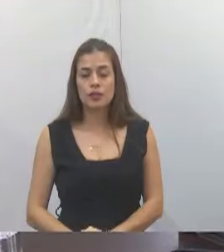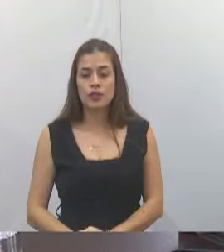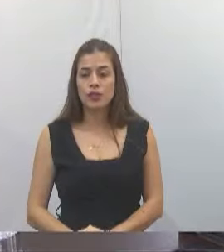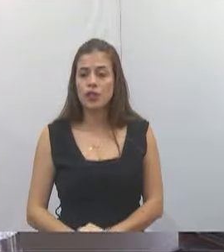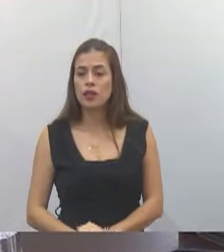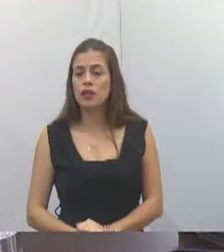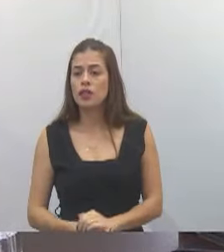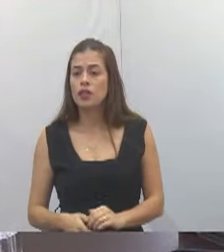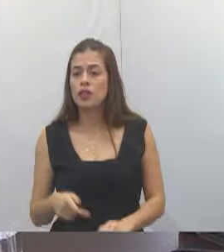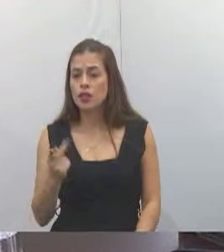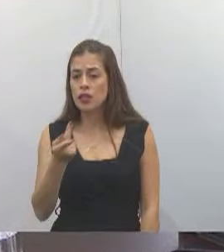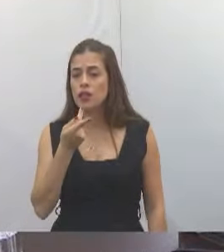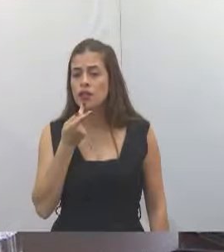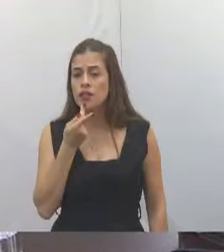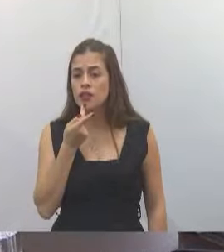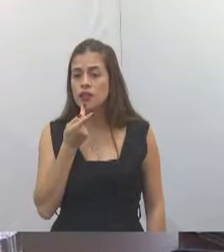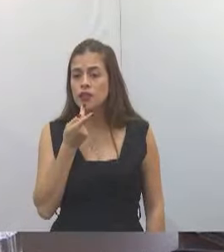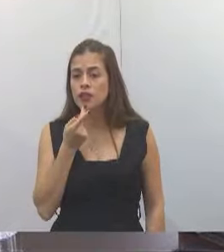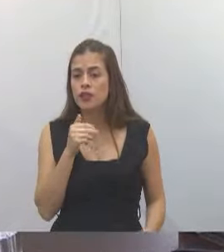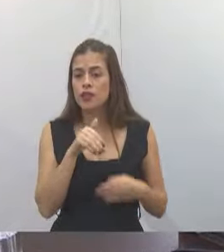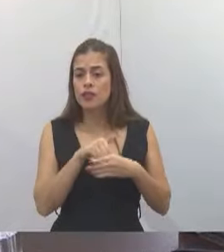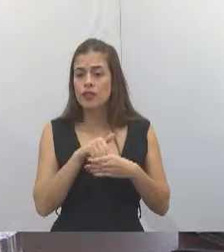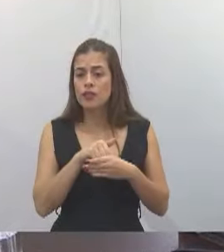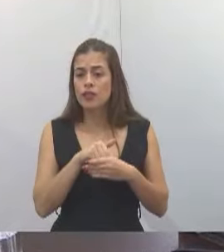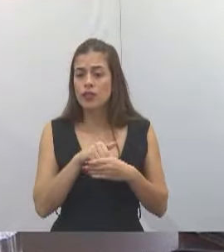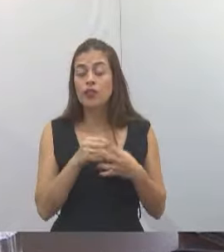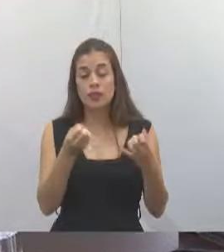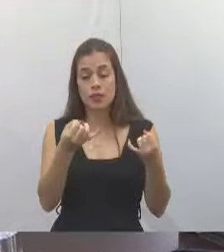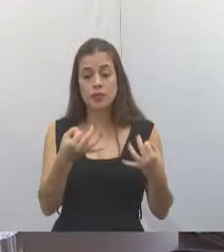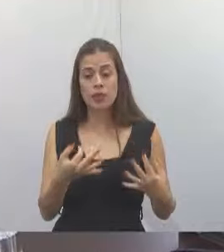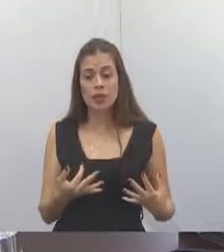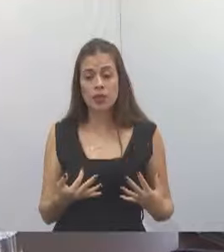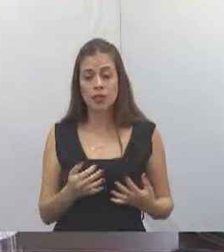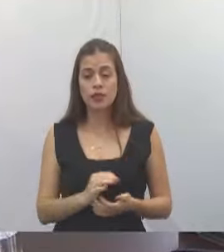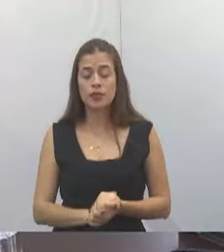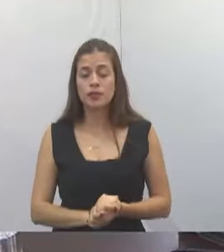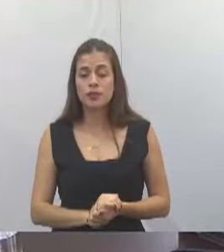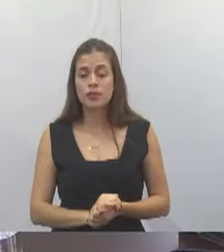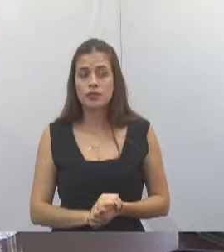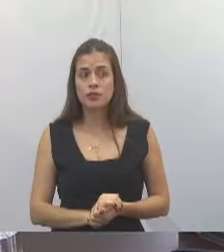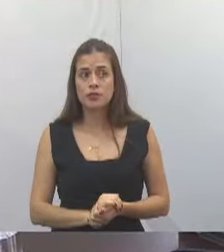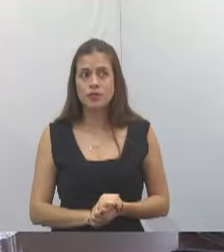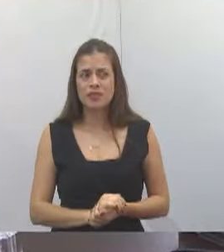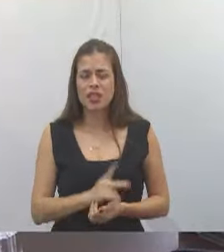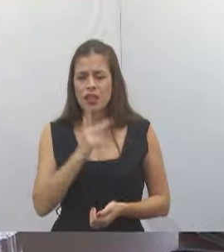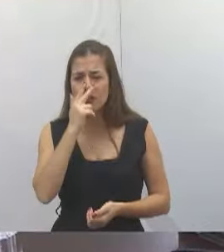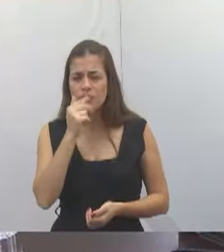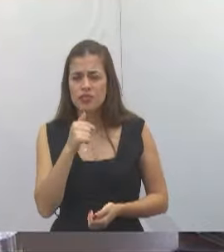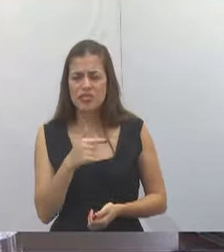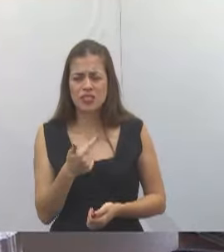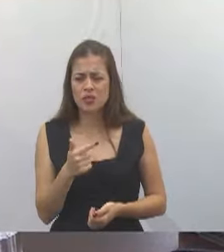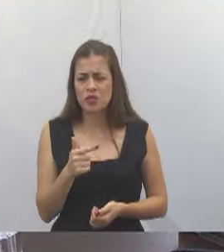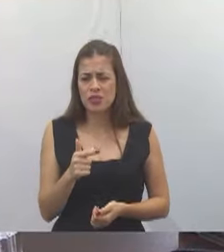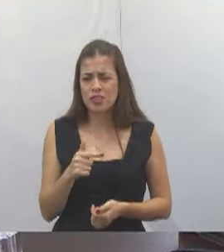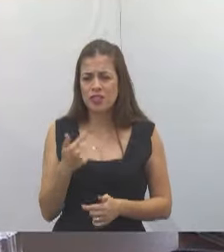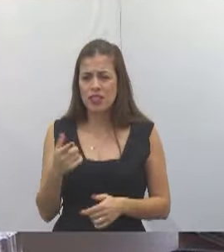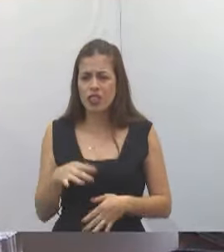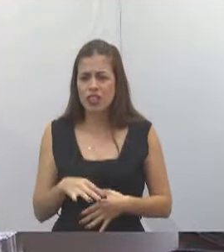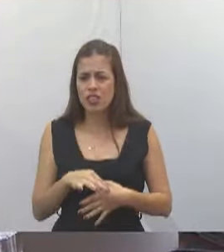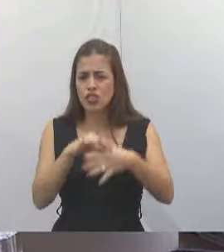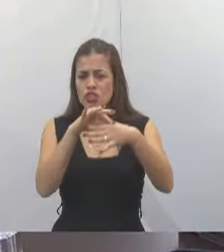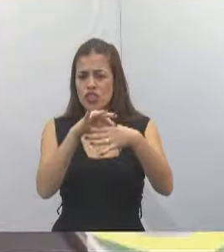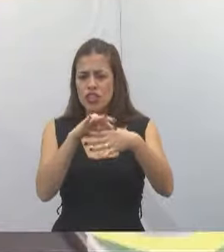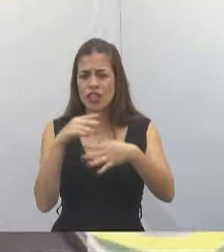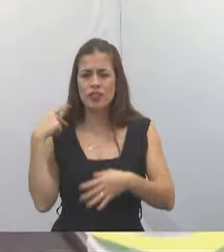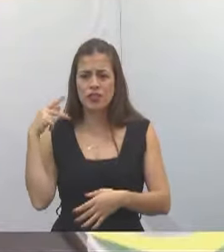vota vereador Hernani Barreto? Justificando o voto, senhor presidente. Acho que aqui não tem ninguém que é chefe